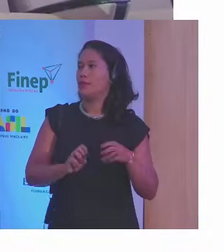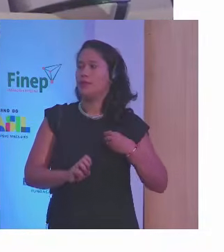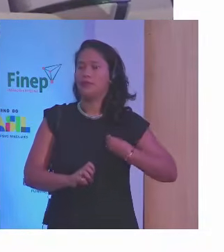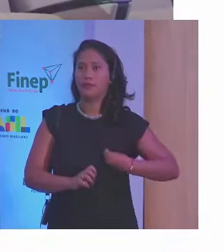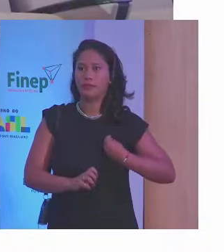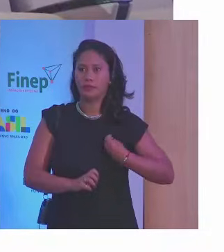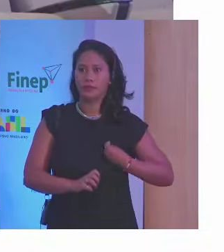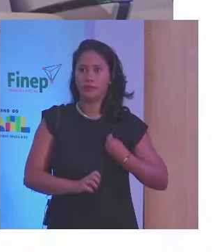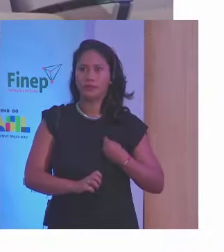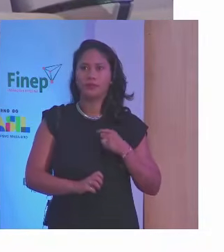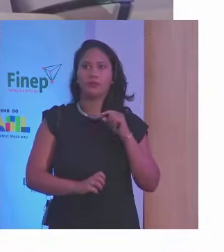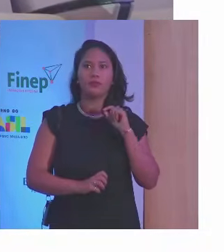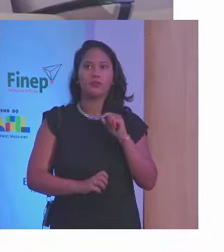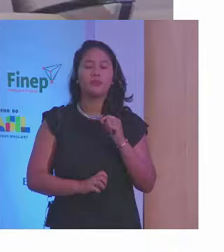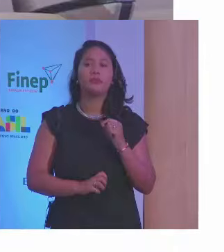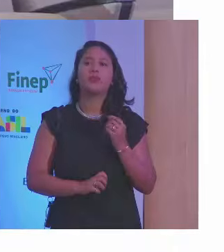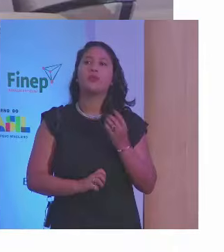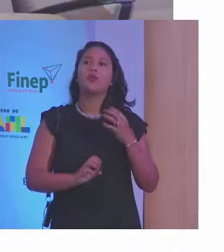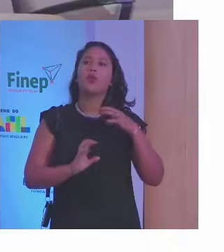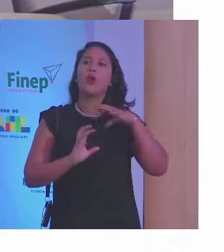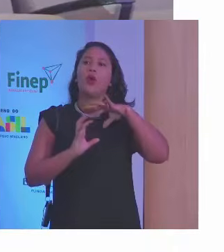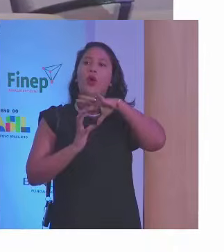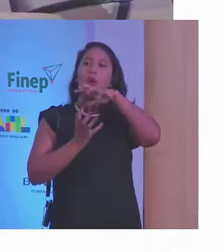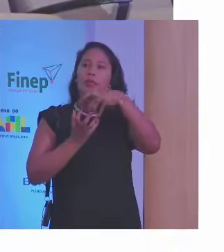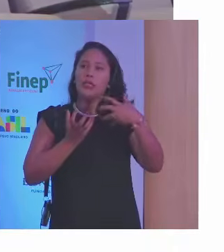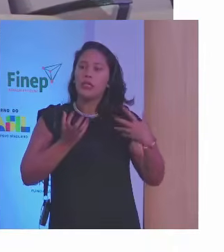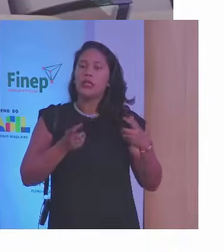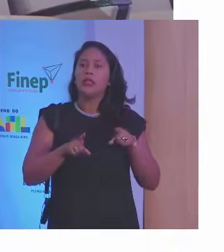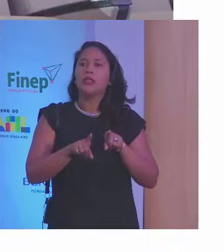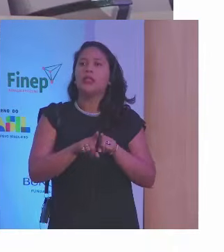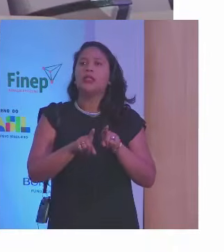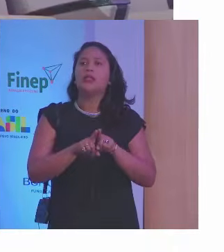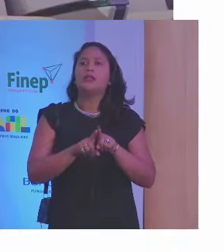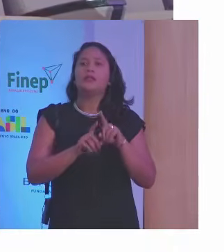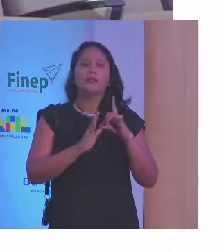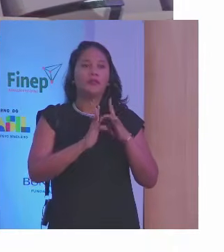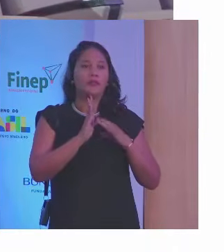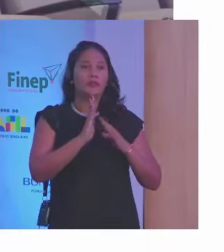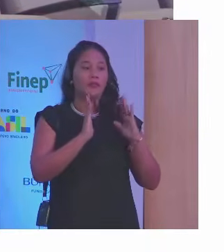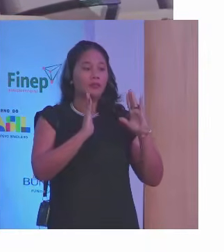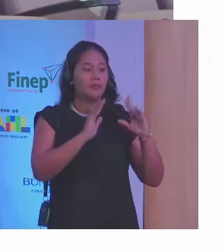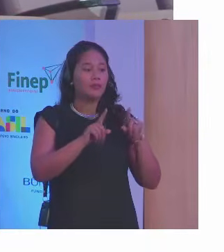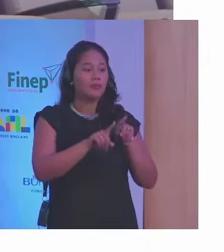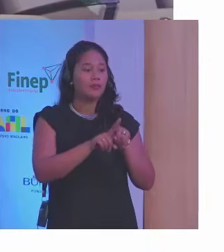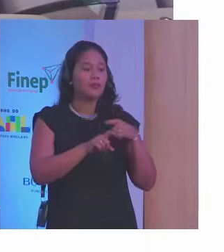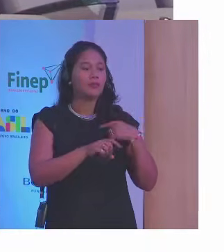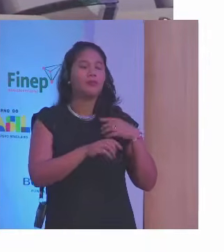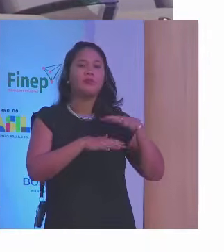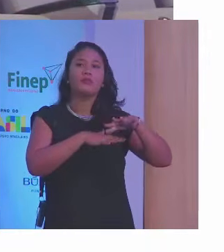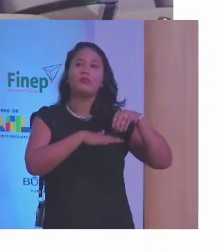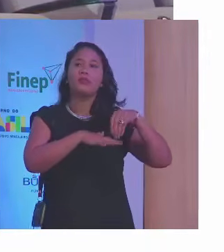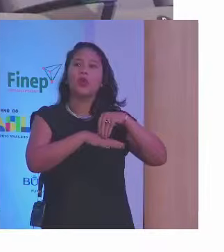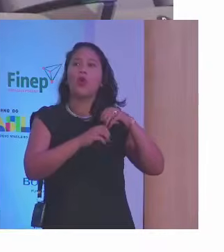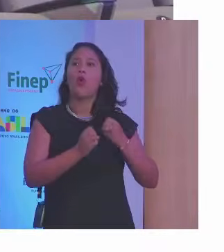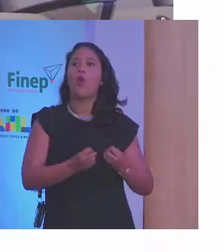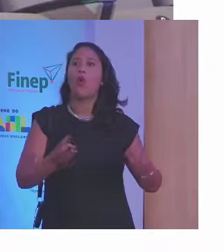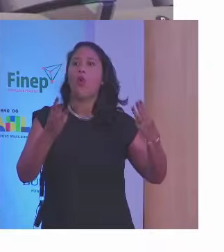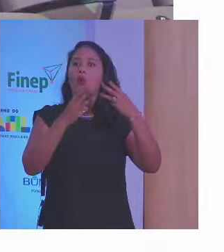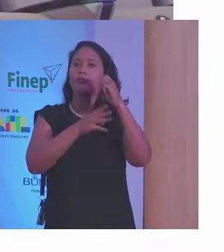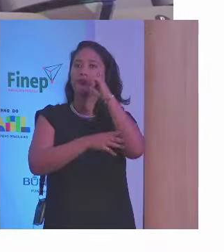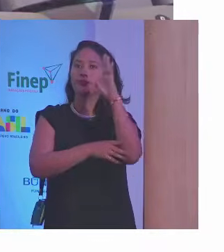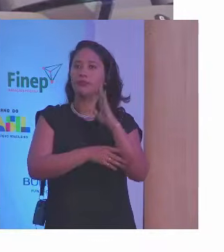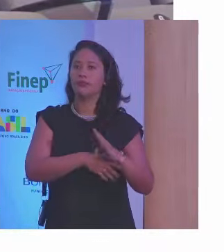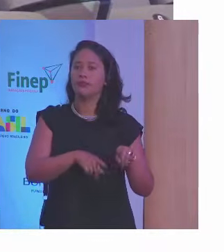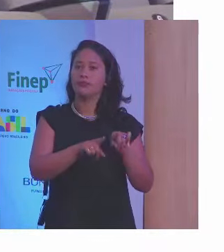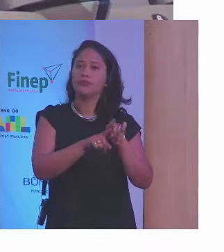abrangendo durante a COP30, durante essa década que teve de um mapeamento da ONU também no Brasil